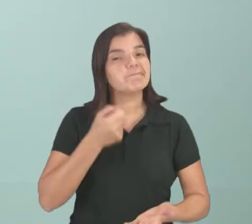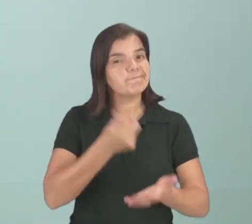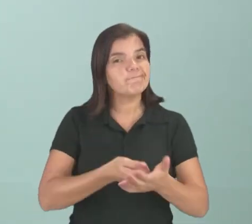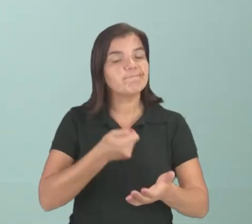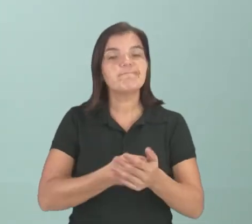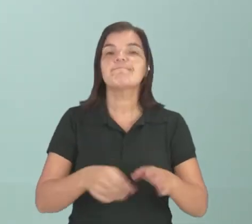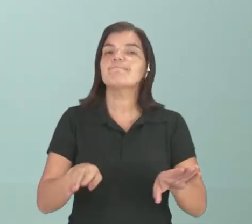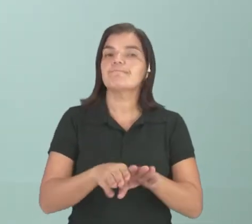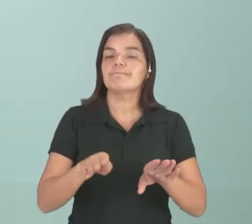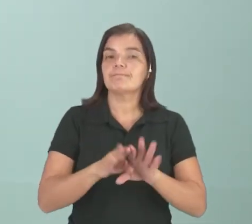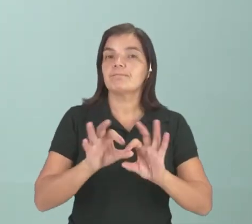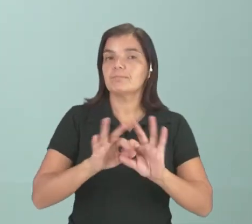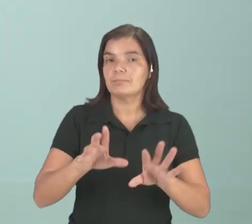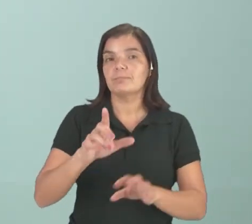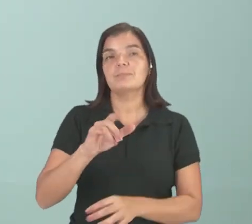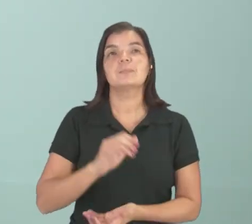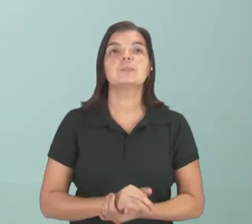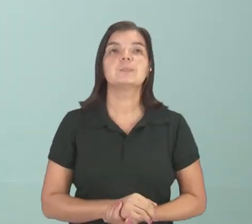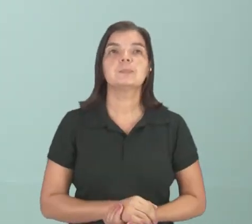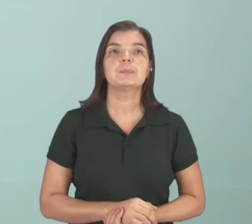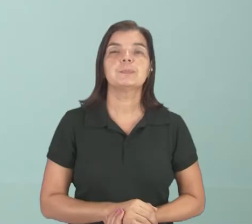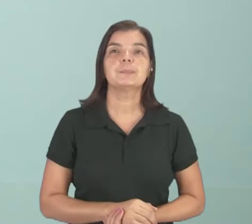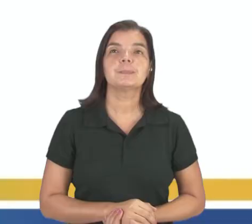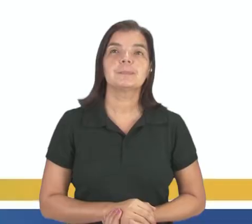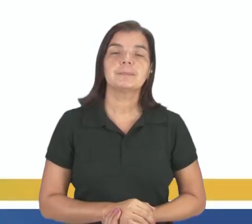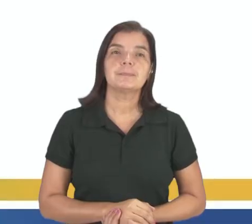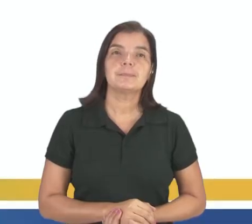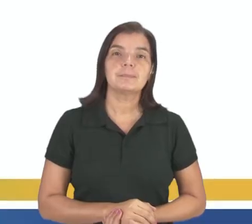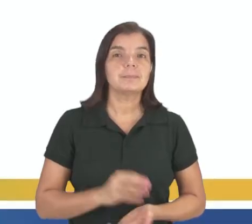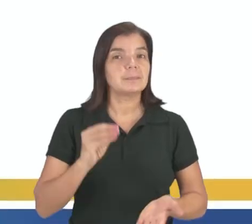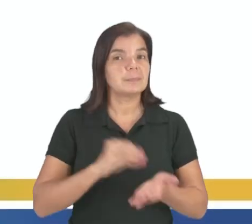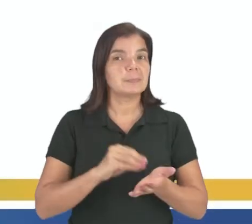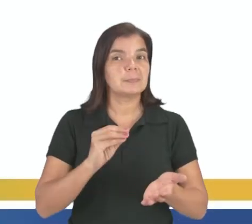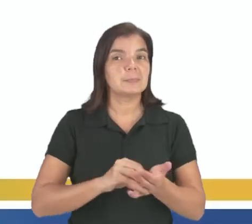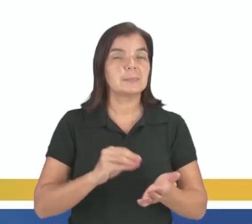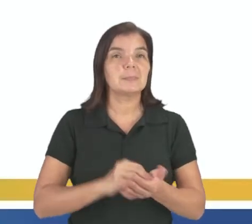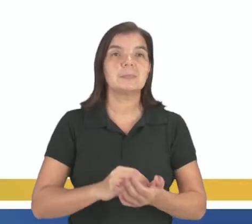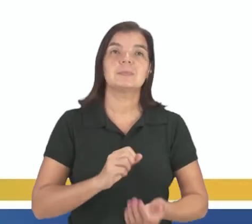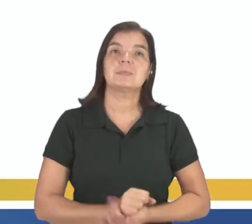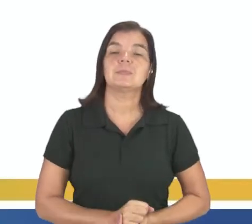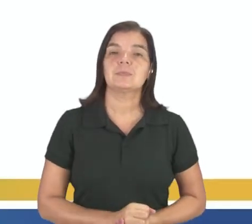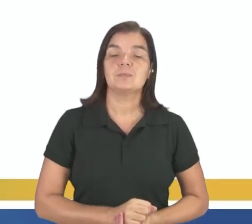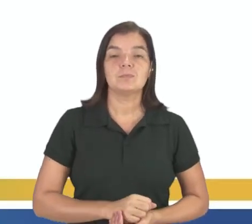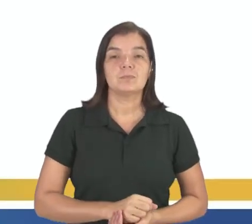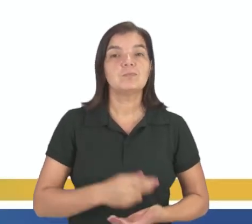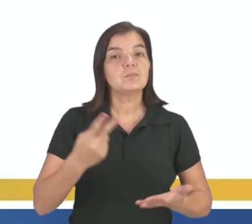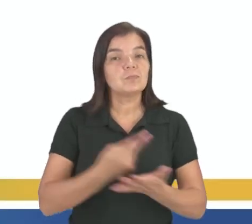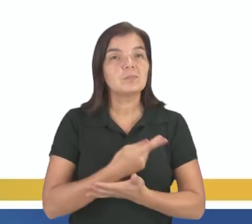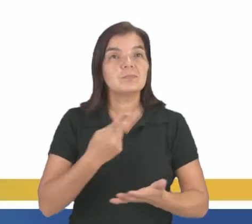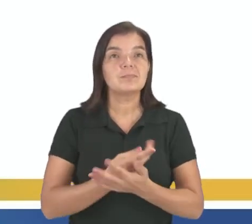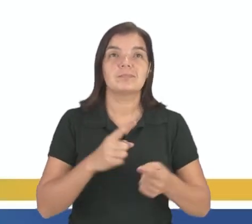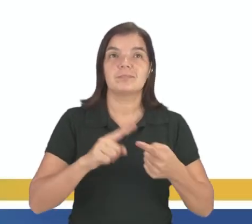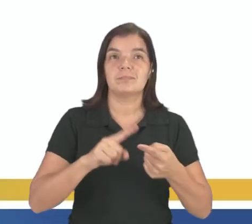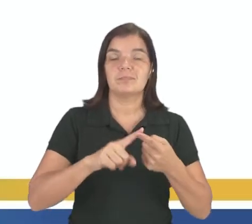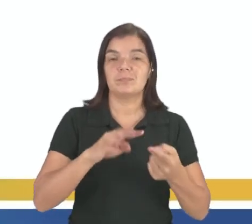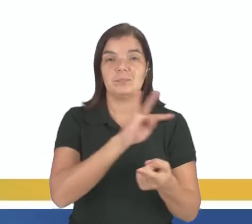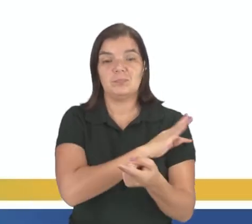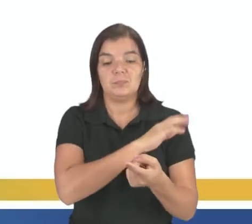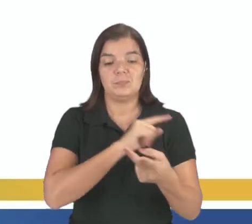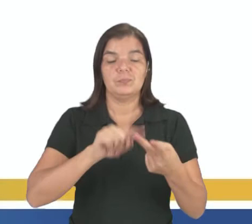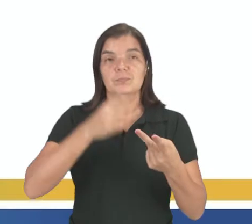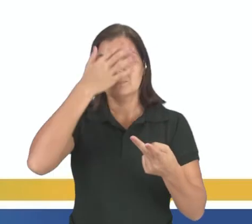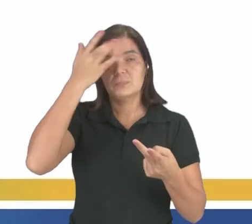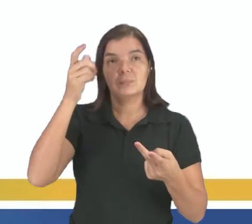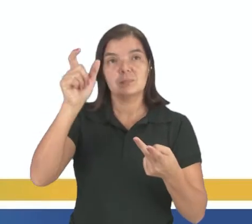né com tiro livre indireto também vamos seguir aqui as faltas e são as altas técnica de faltas pessoais